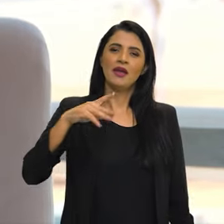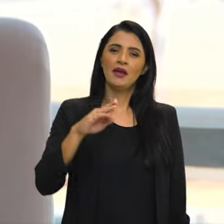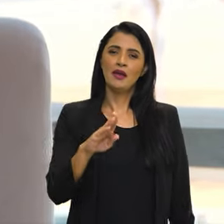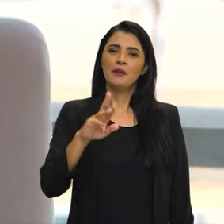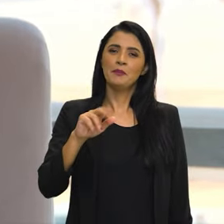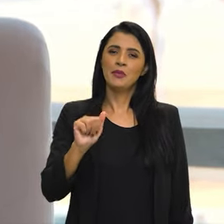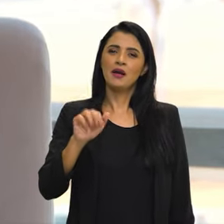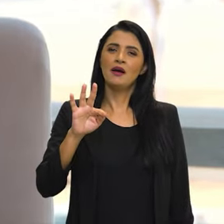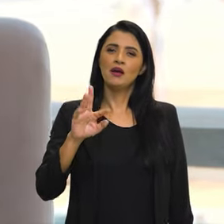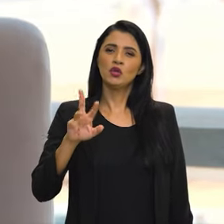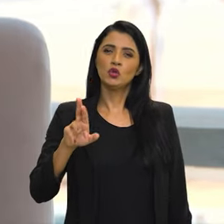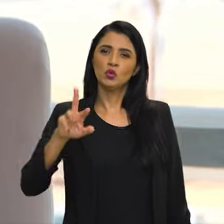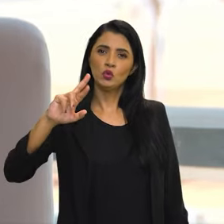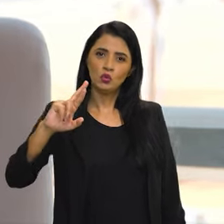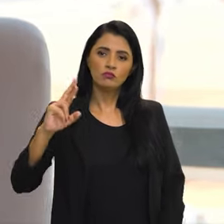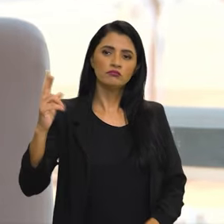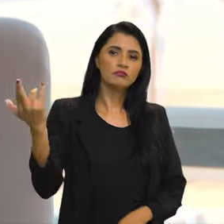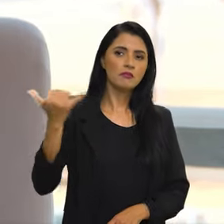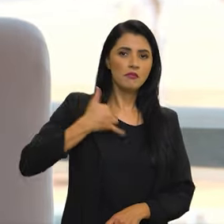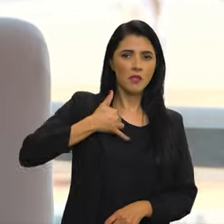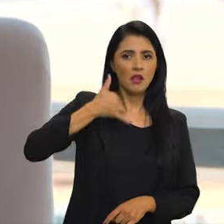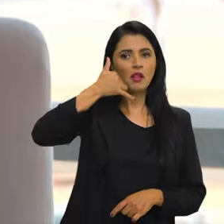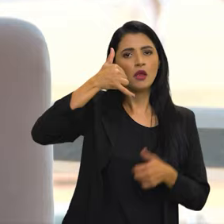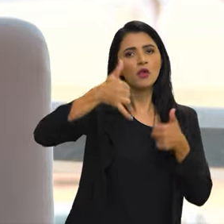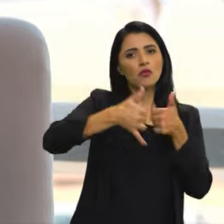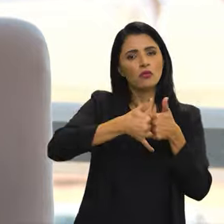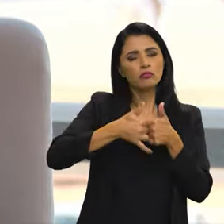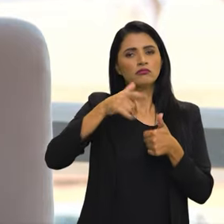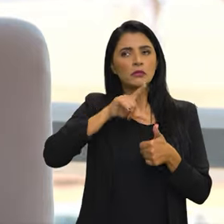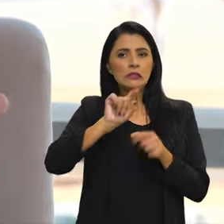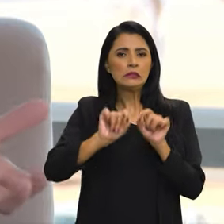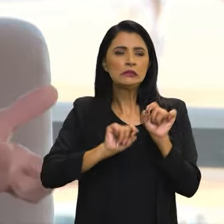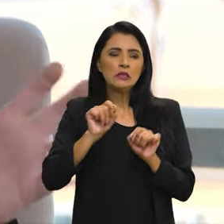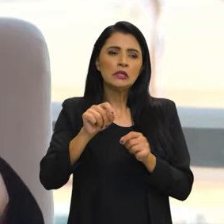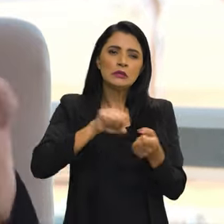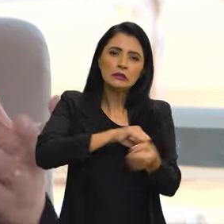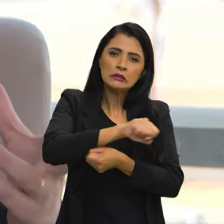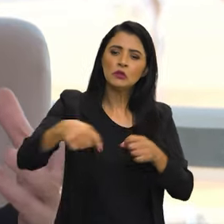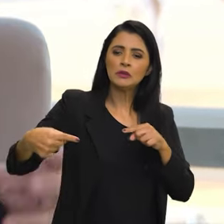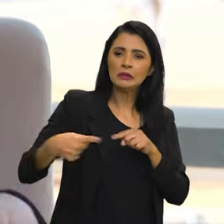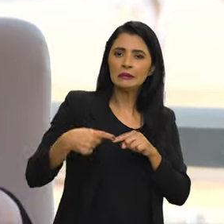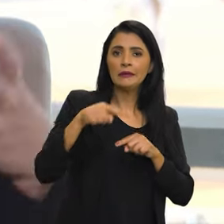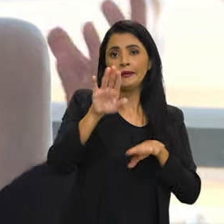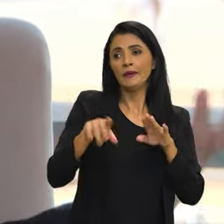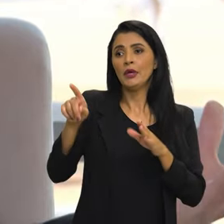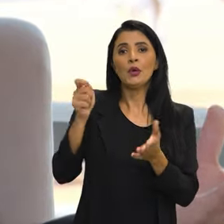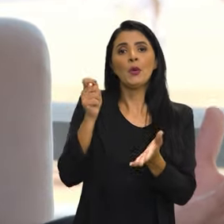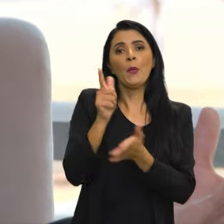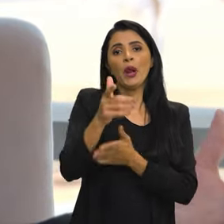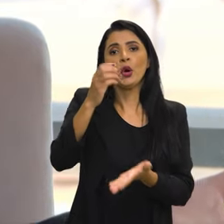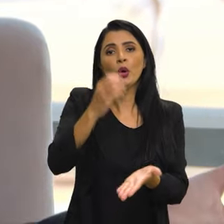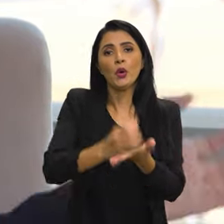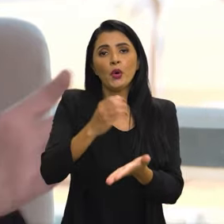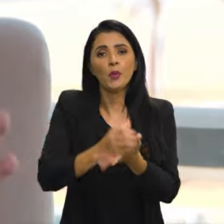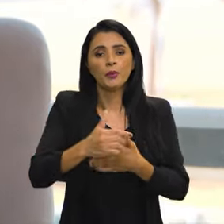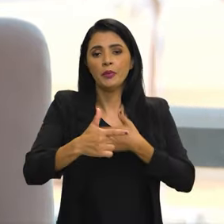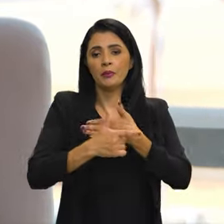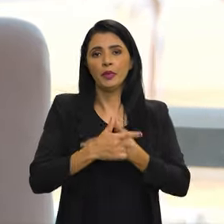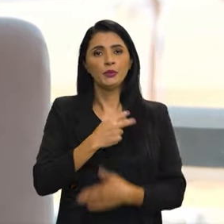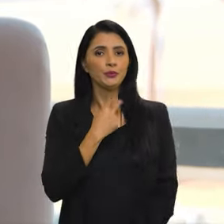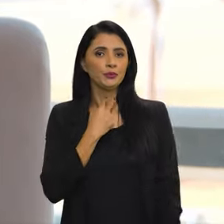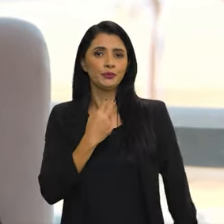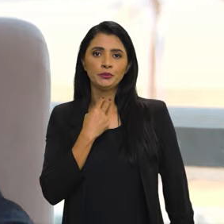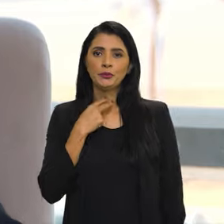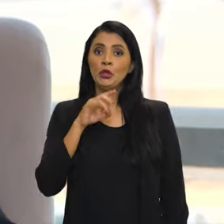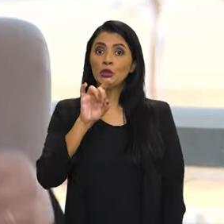fazer um stand do Brasil só de sustentável. E, muitas vezes, a nossa lei de licitações não permitia que eles comprassem copos de papel, por exemplo, que só tinham